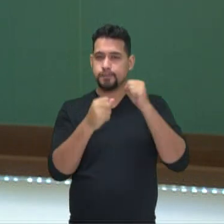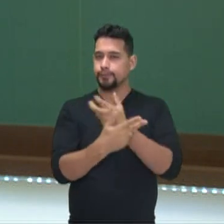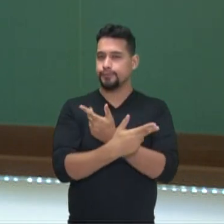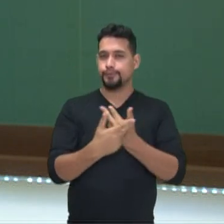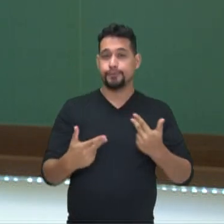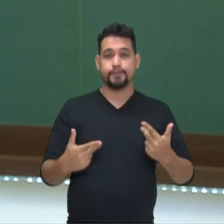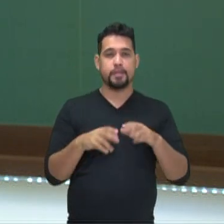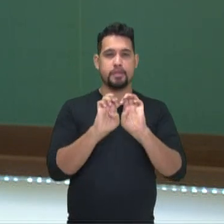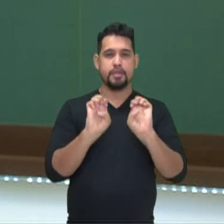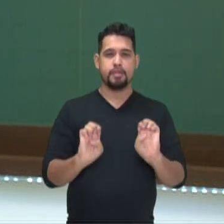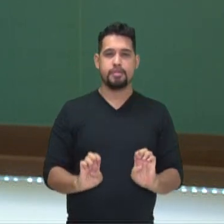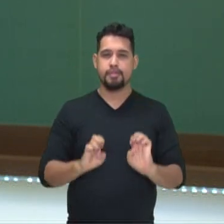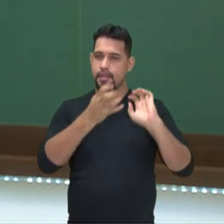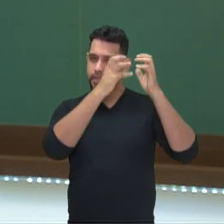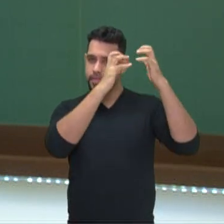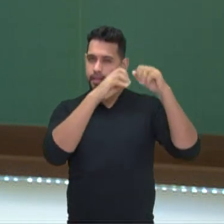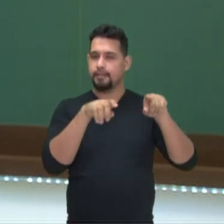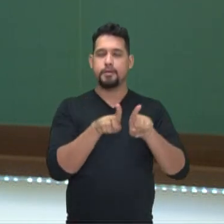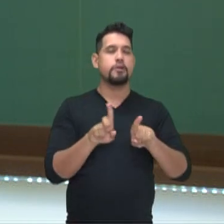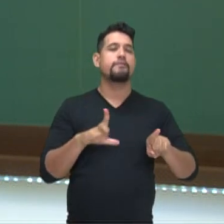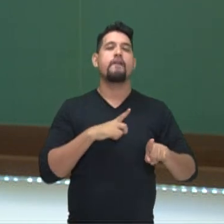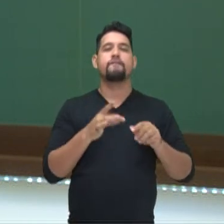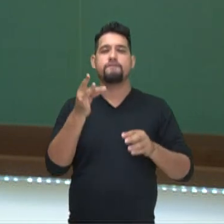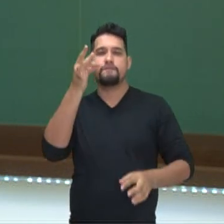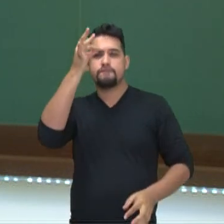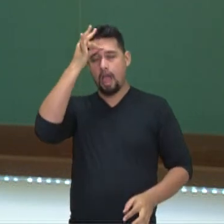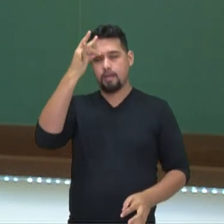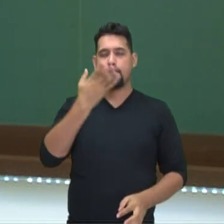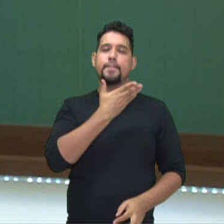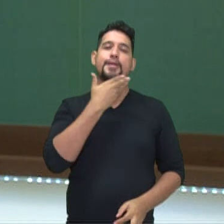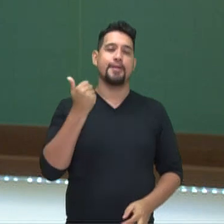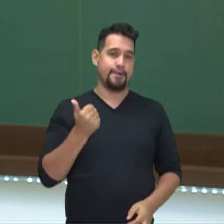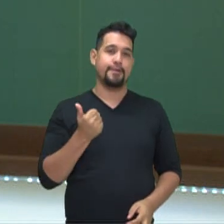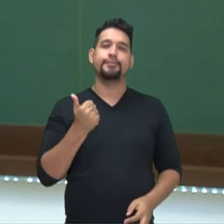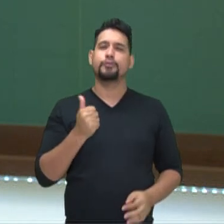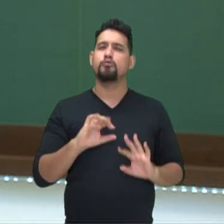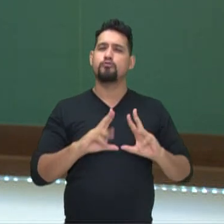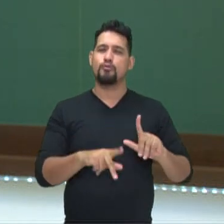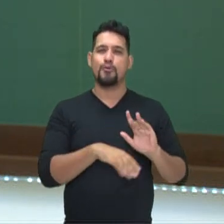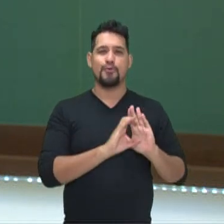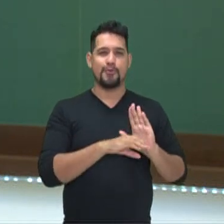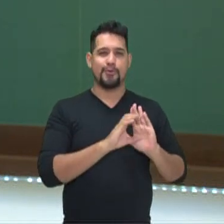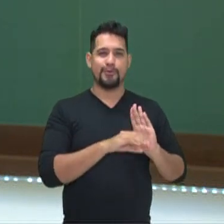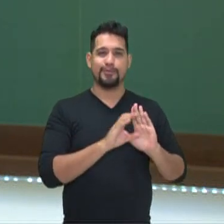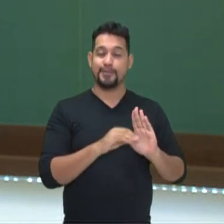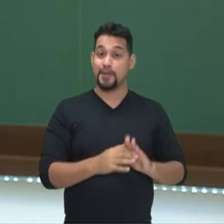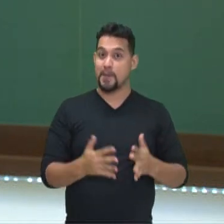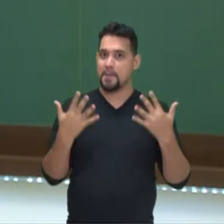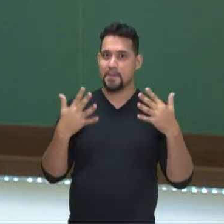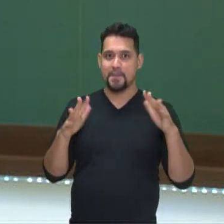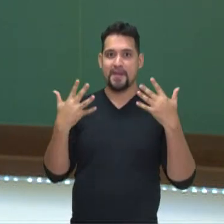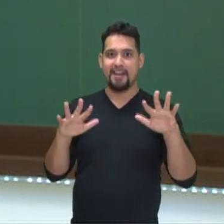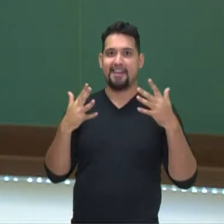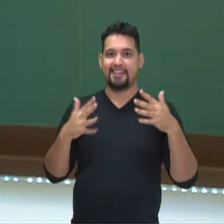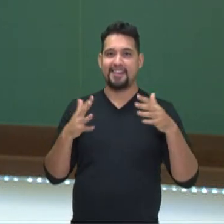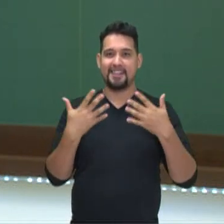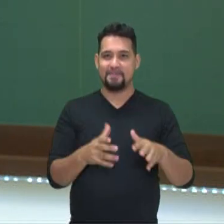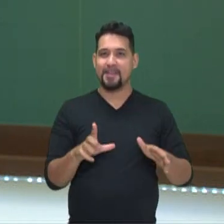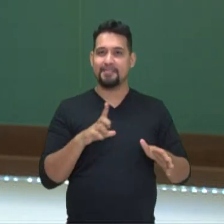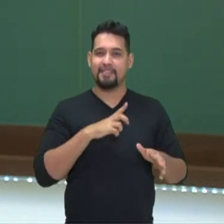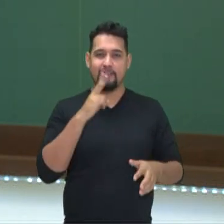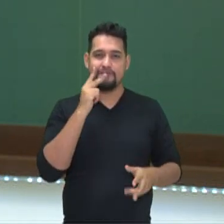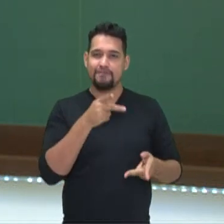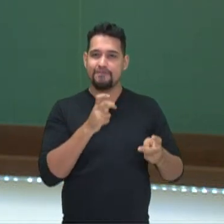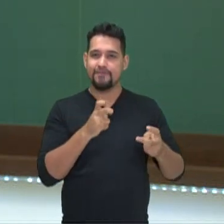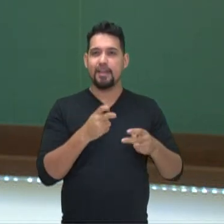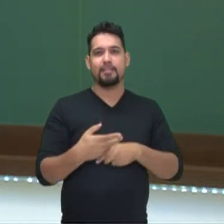nas estruturas cognitivas de vocês, vocês vão fixar melhor na memória de vocês os conceitos. Então, parabéns mesmo por estarem aí assistindo